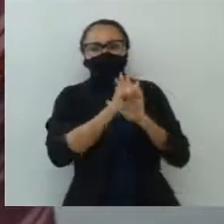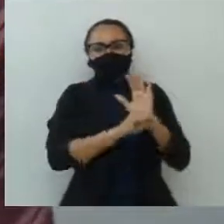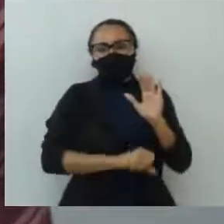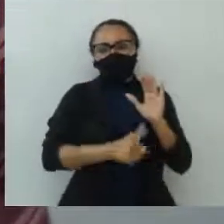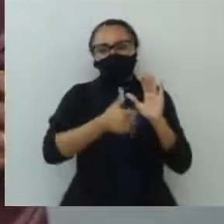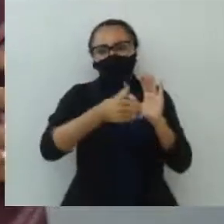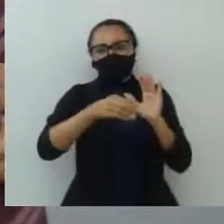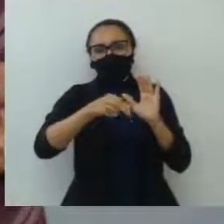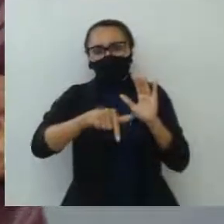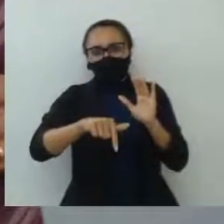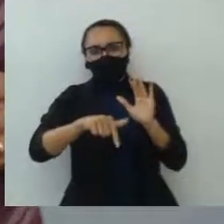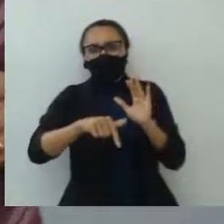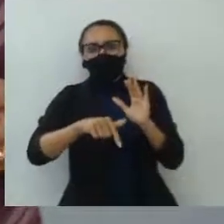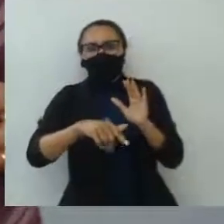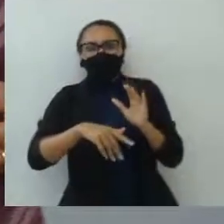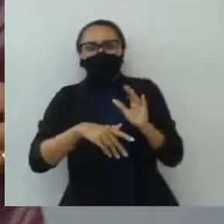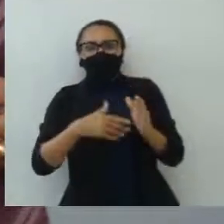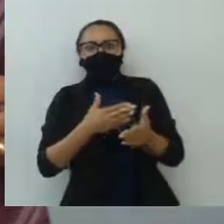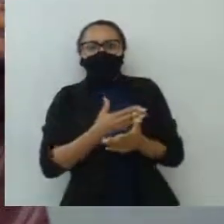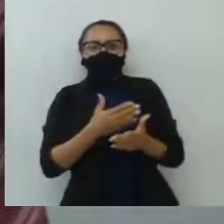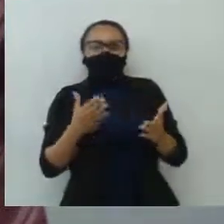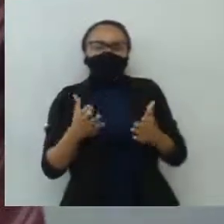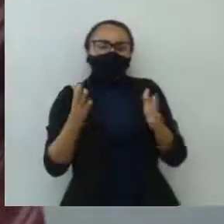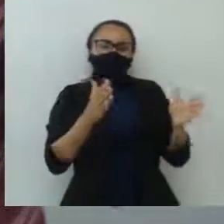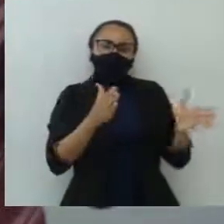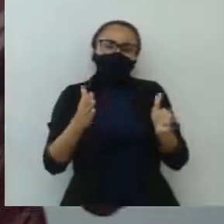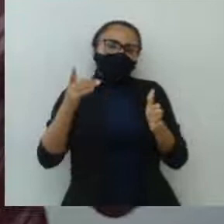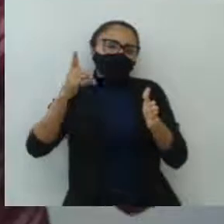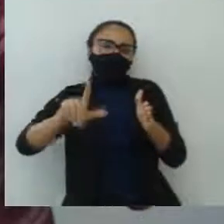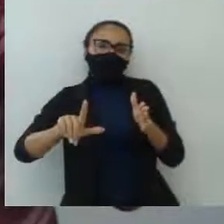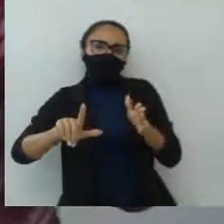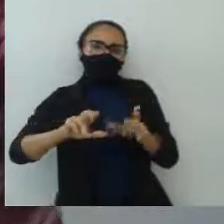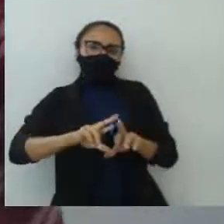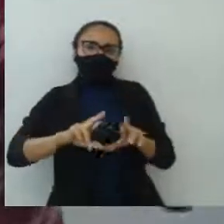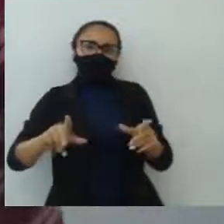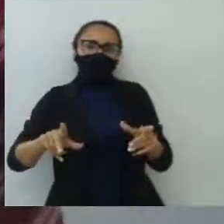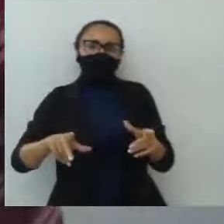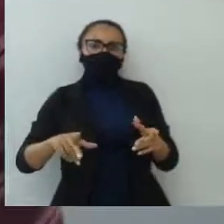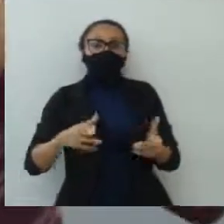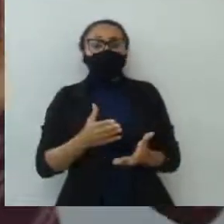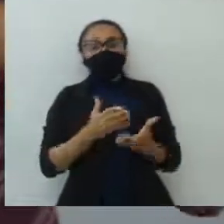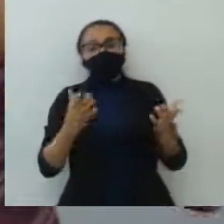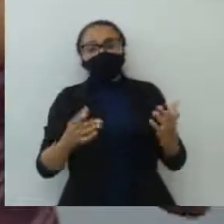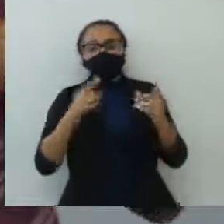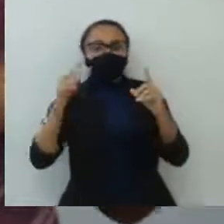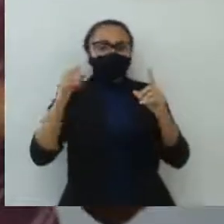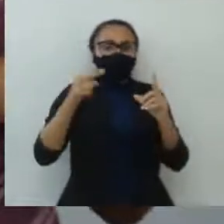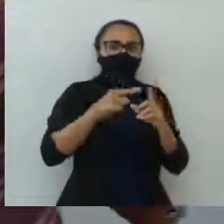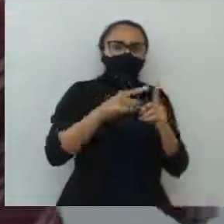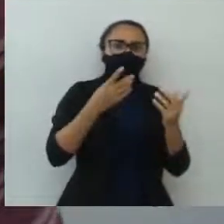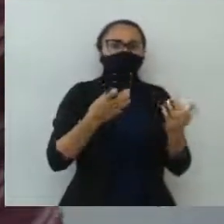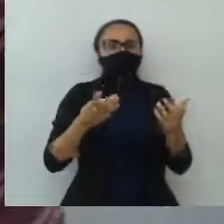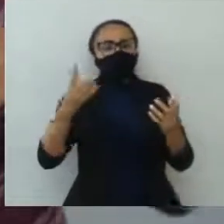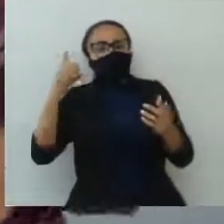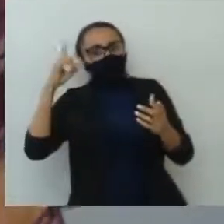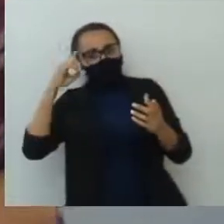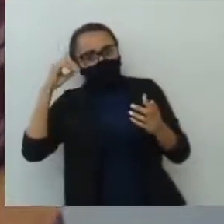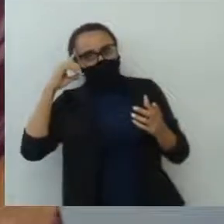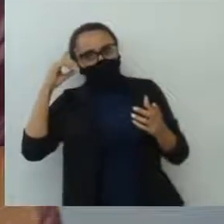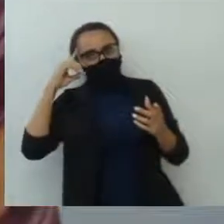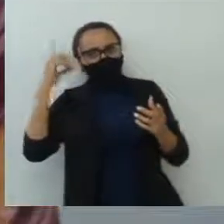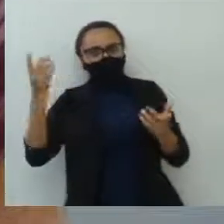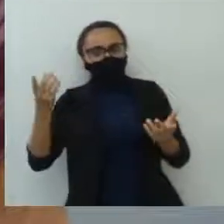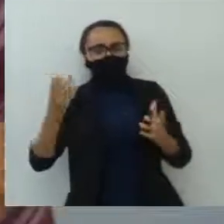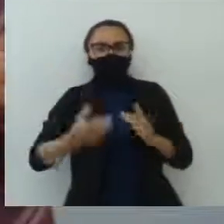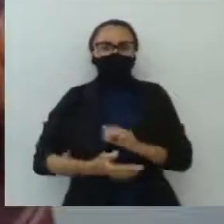XVII e o figurino está em outro período, a não ser que esse seja o objetivo do diretor. Aí é um tema para uma